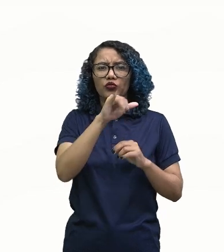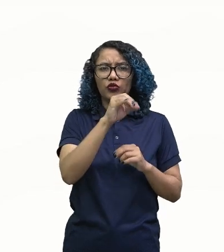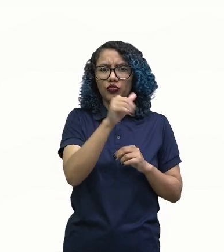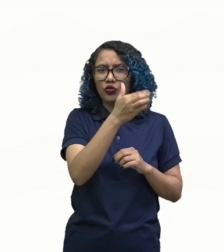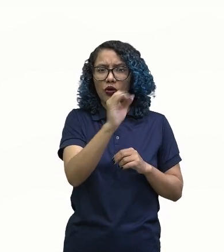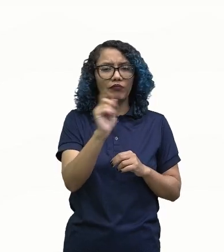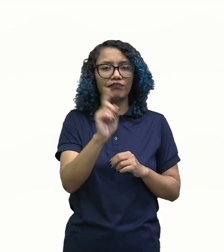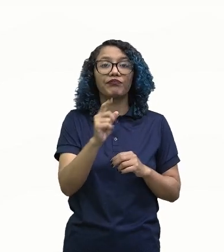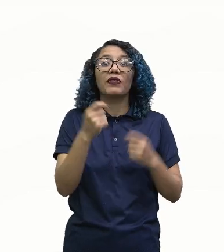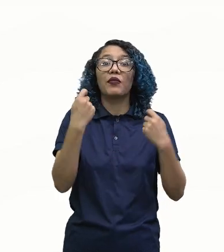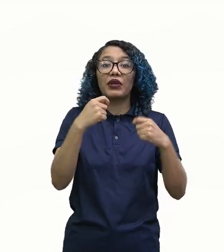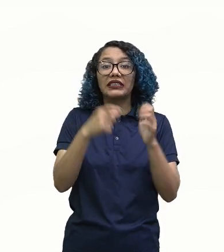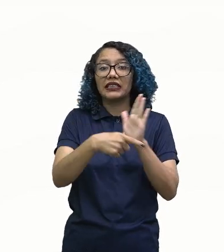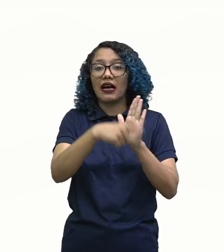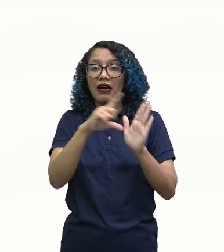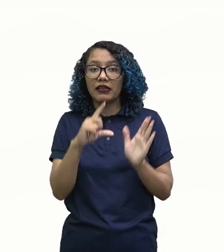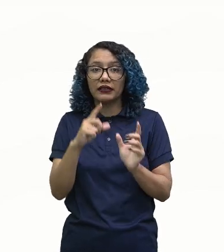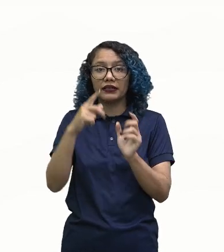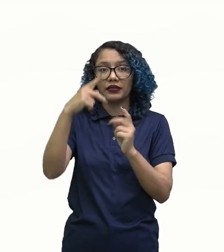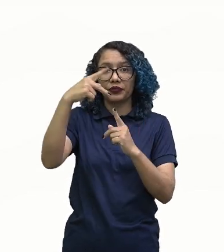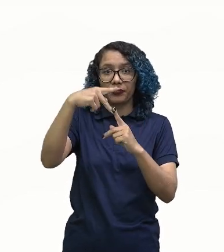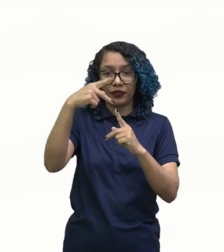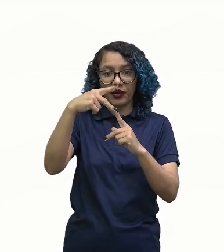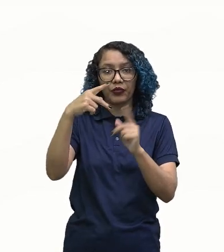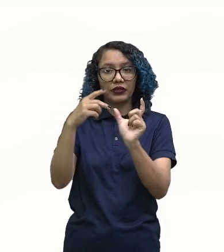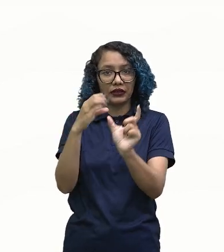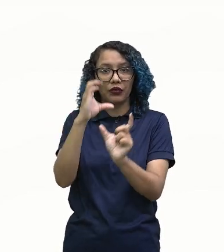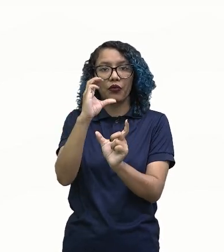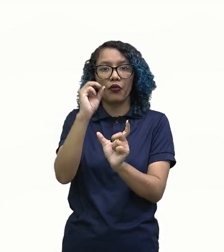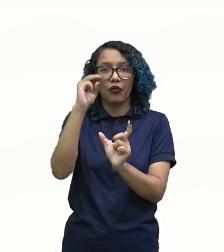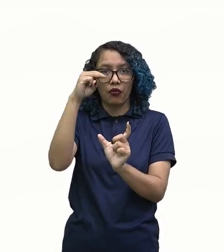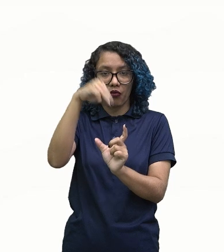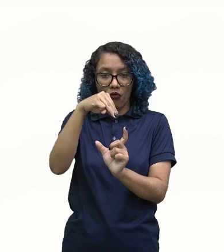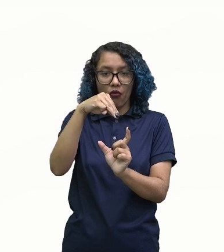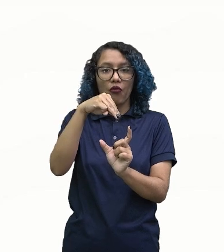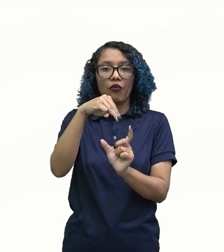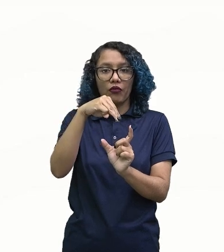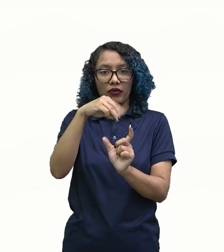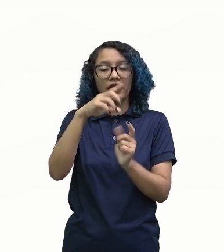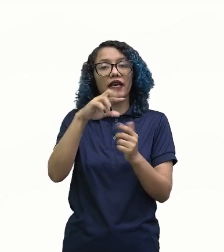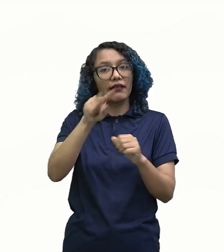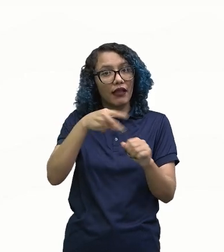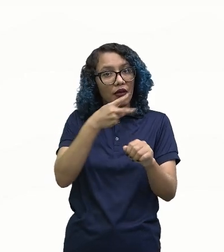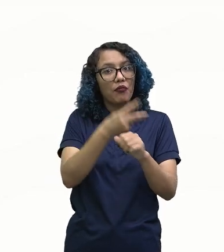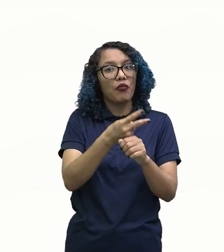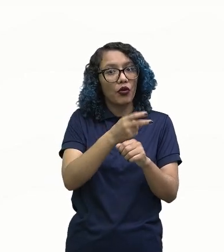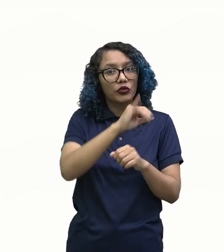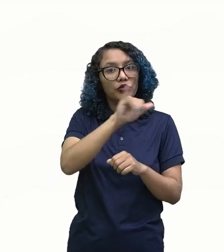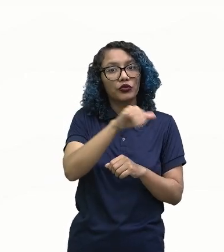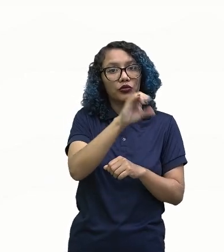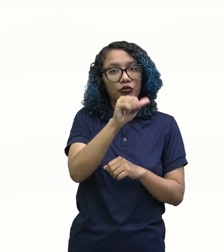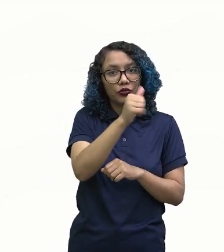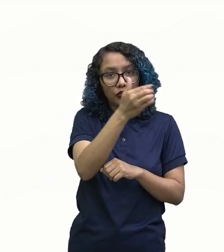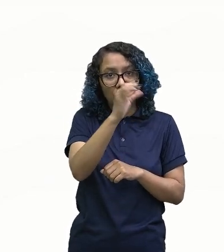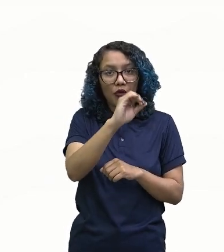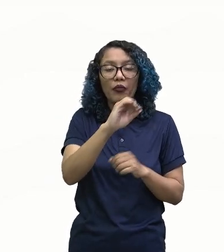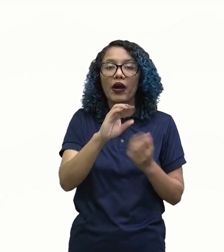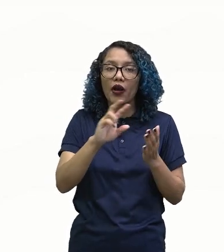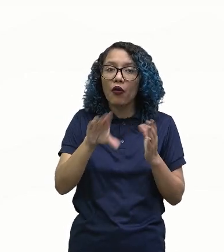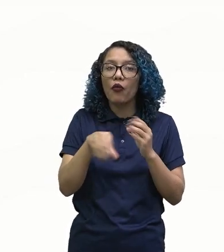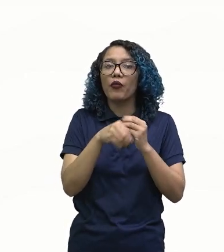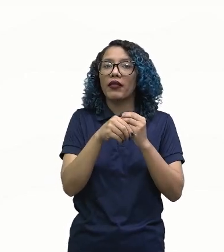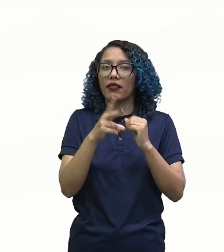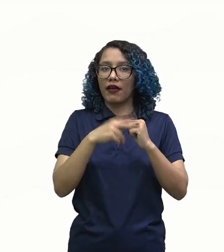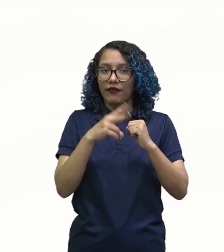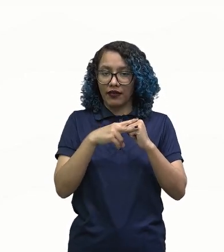uma preposição e depois chega de fato o elemento aí que vai completar a ideia do verbo. O que